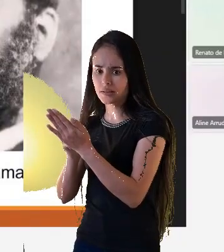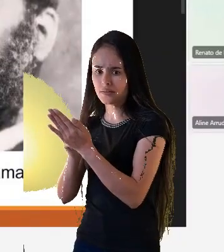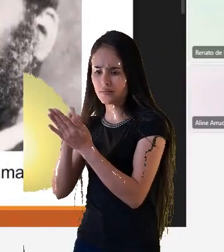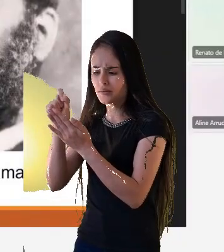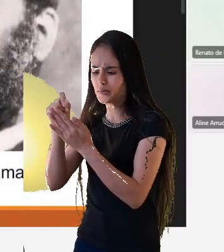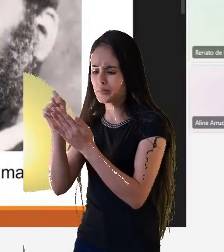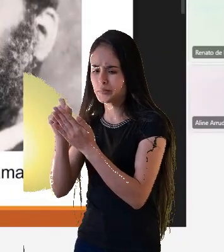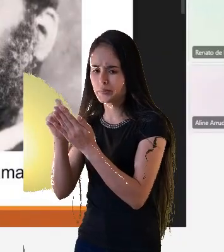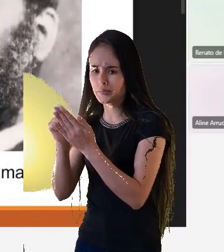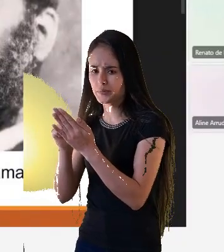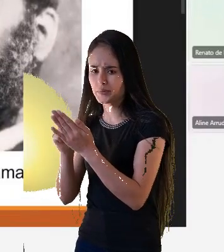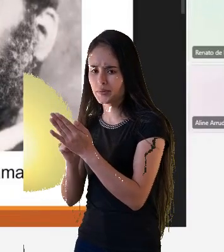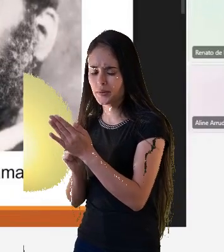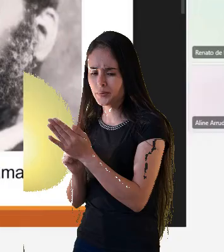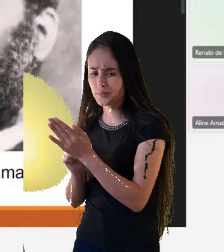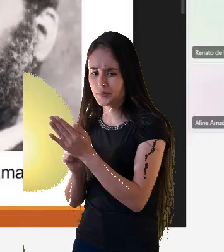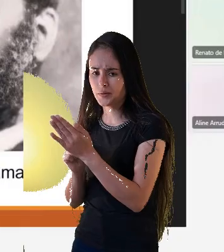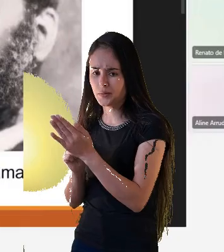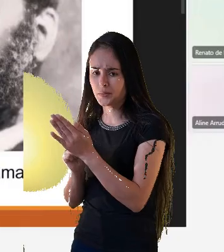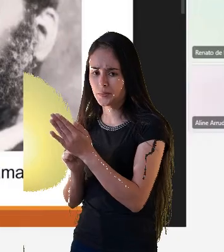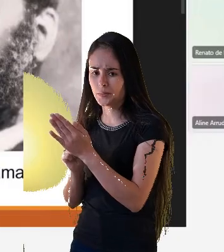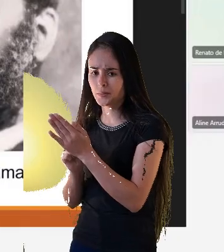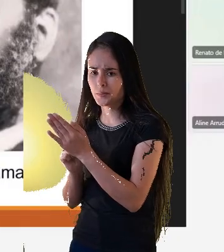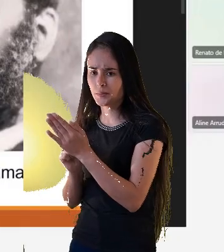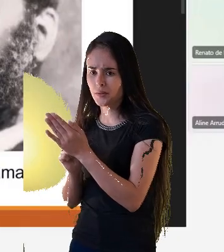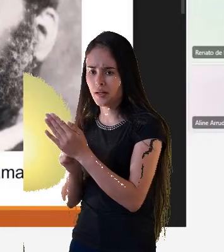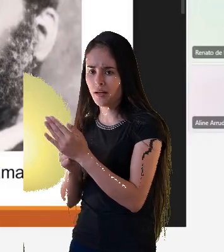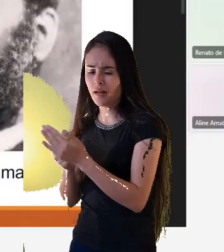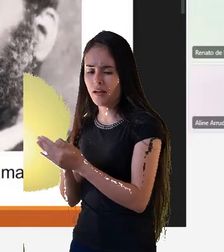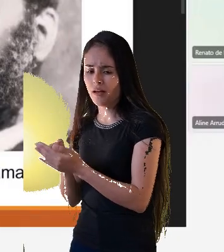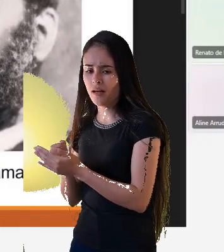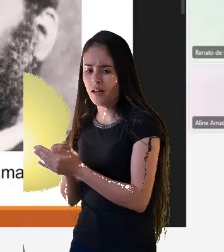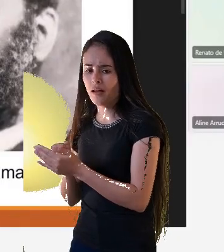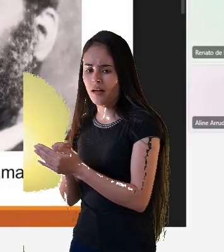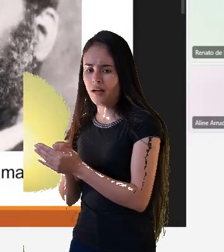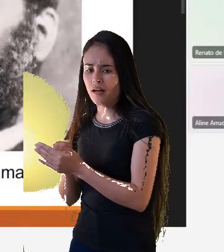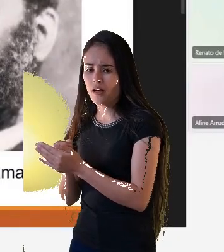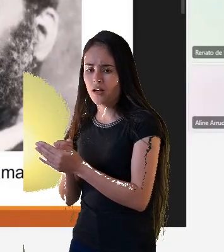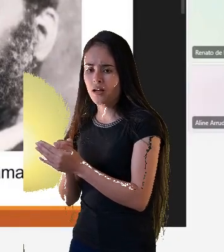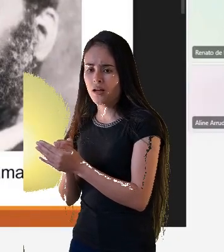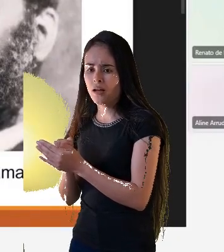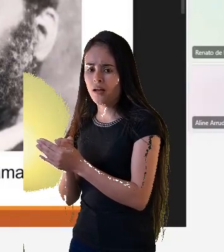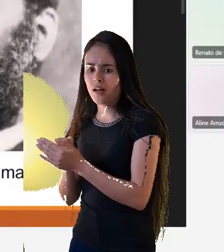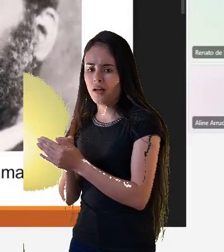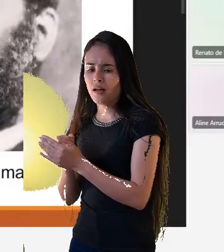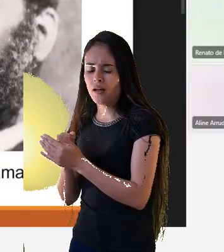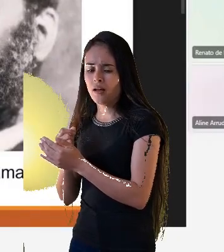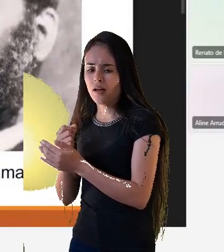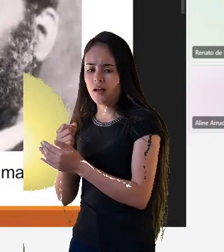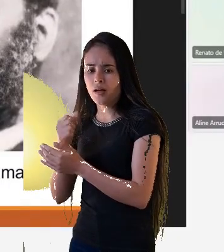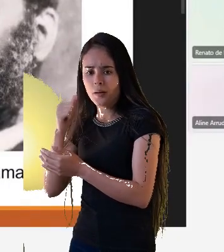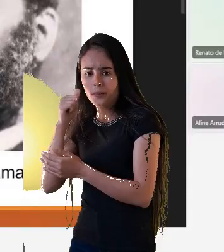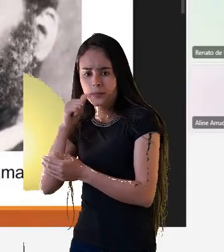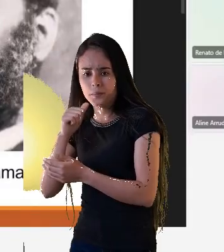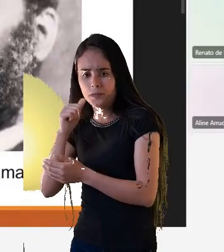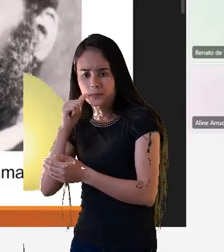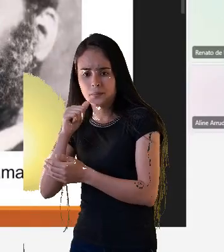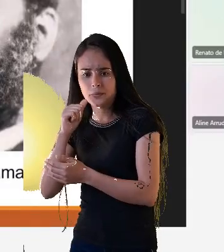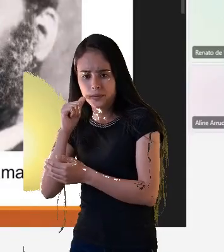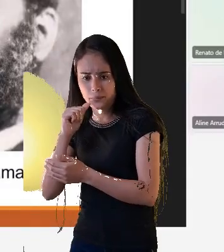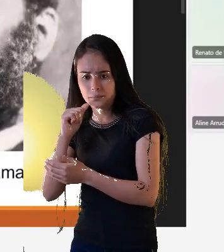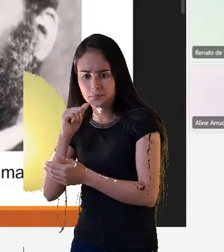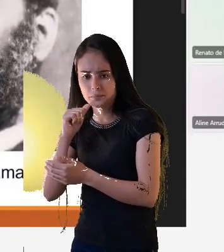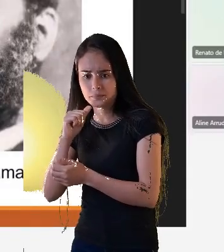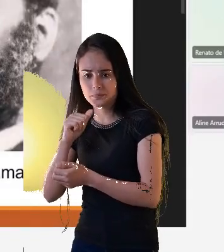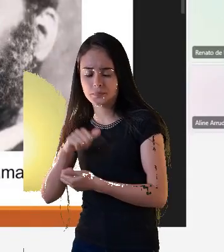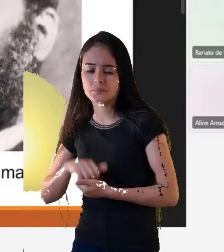no podcast, porque foi por meio dos escritos do Luiz Gama que a gente tem documentos, né,